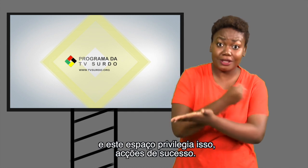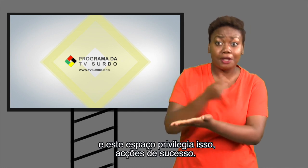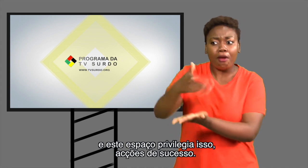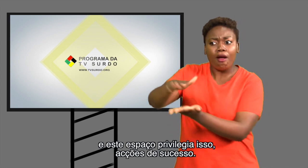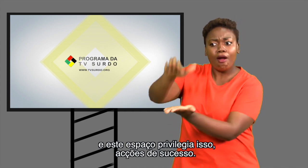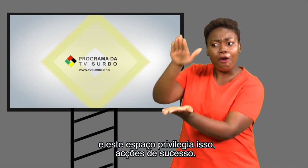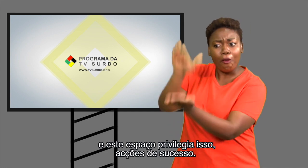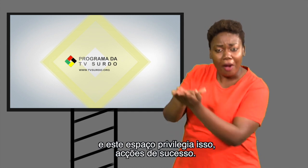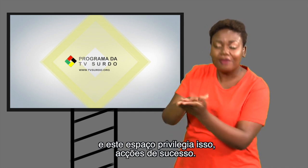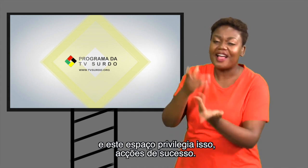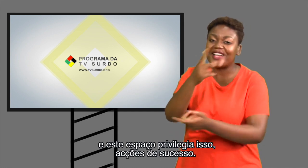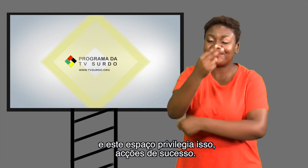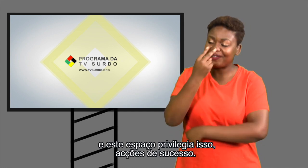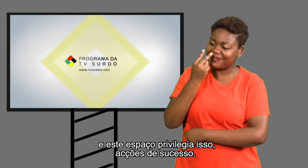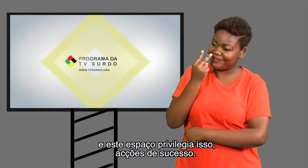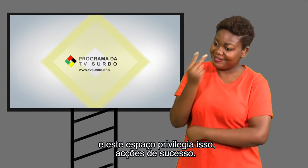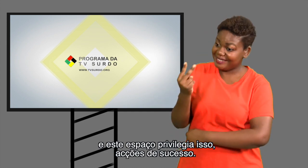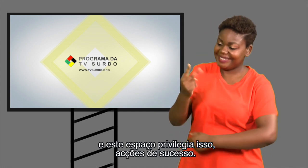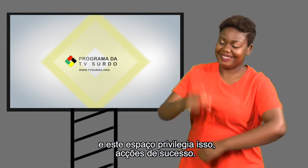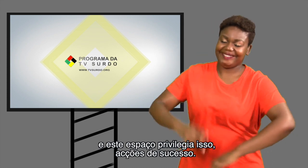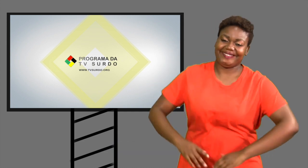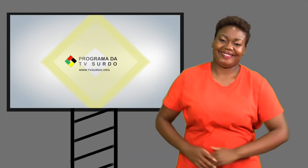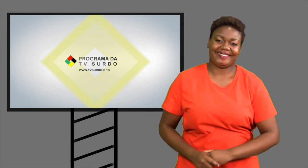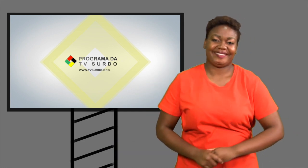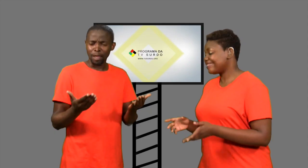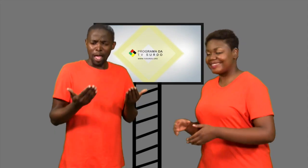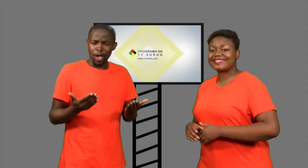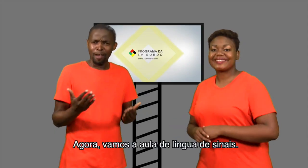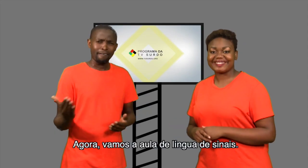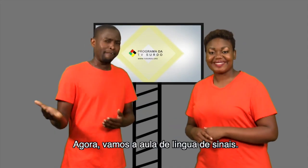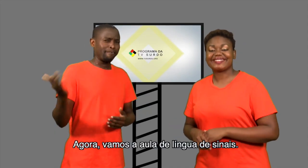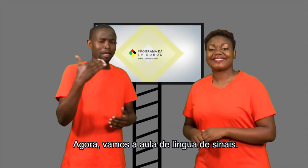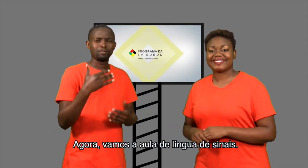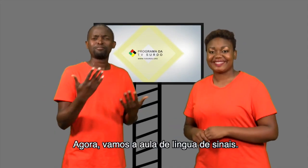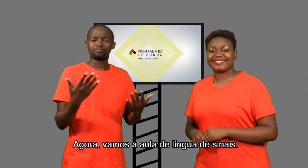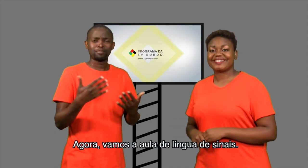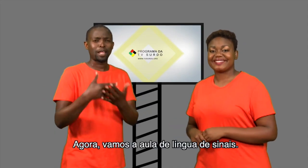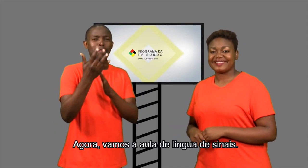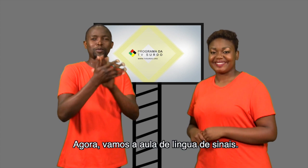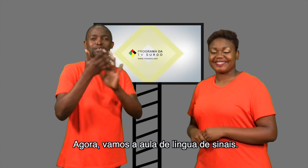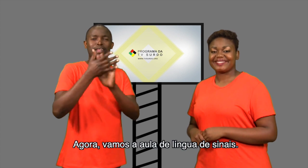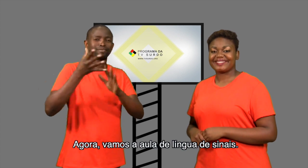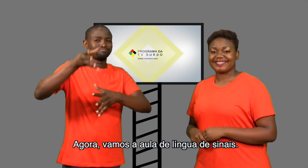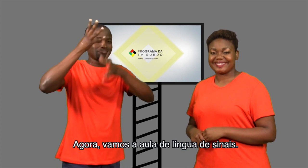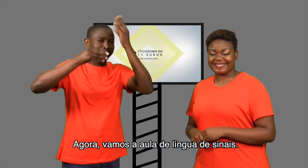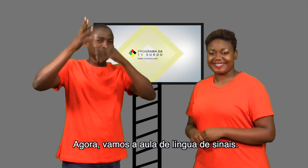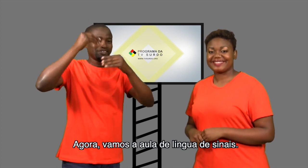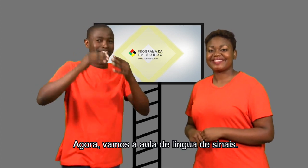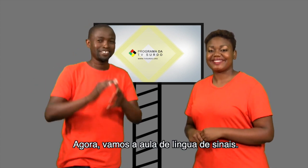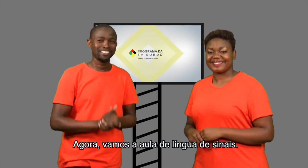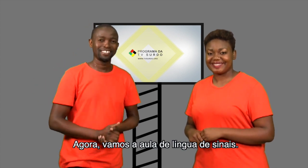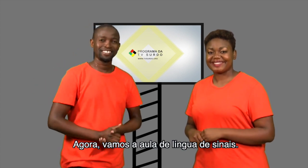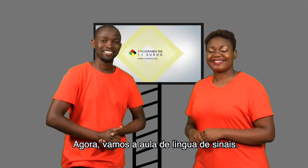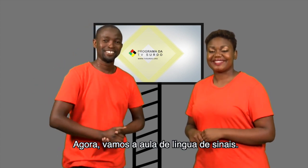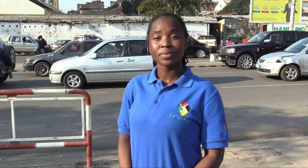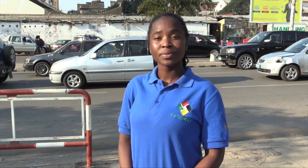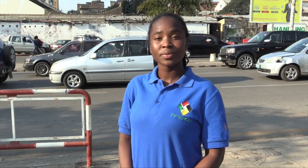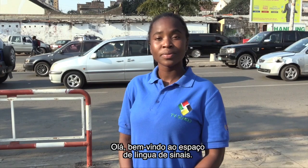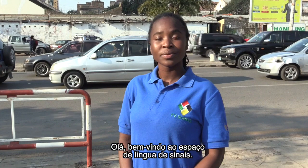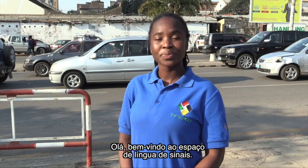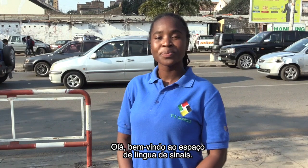privilegia isso, ações de sucesso. Agora, vamos à aula de Língua de Sinais.